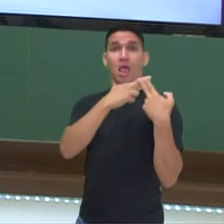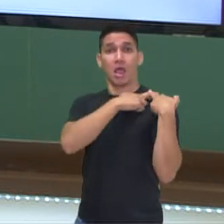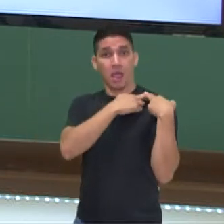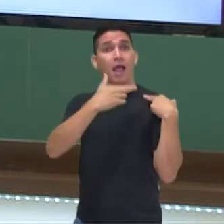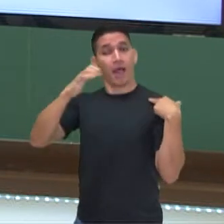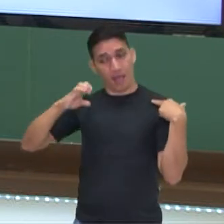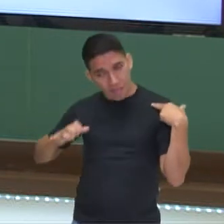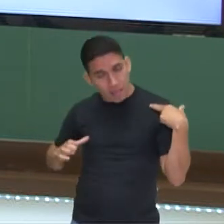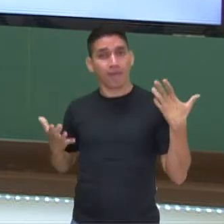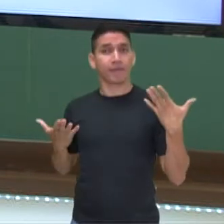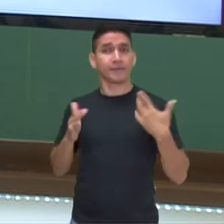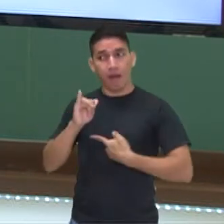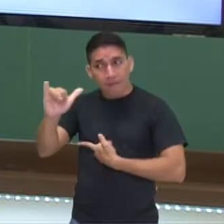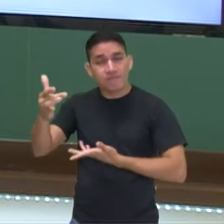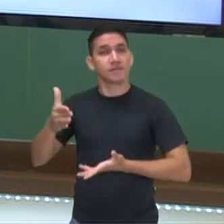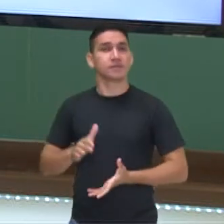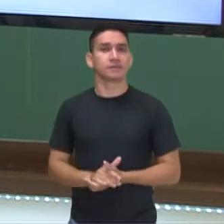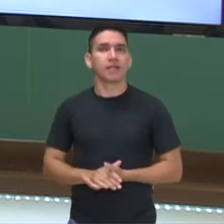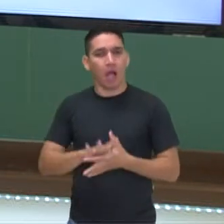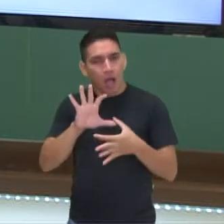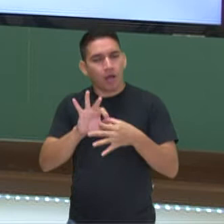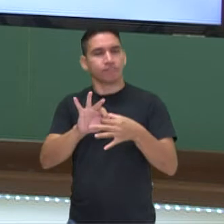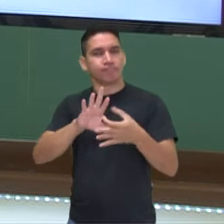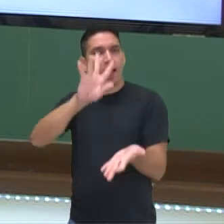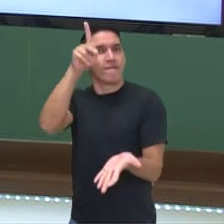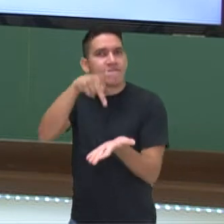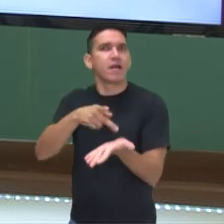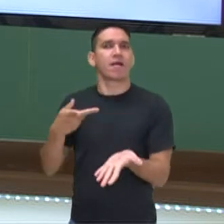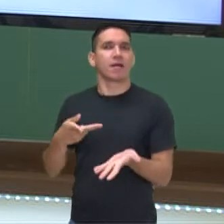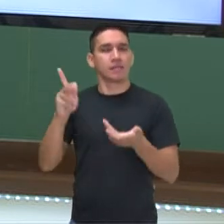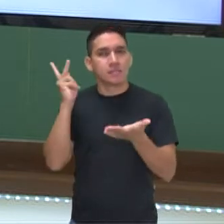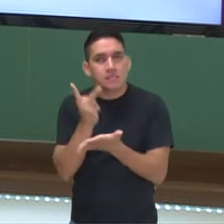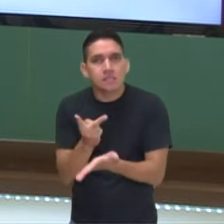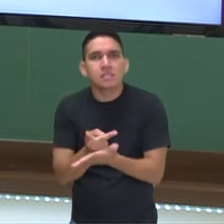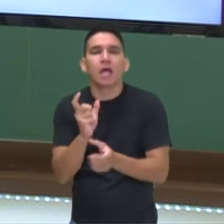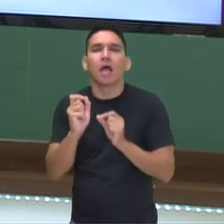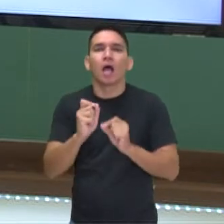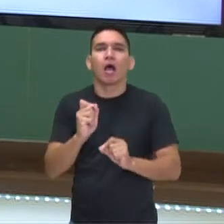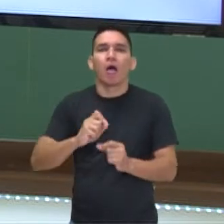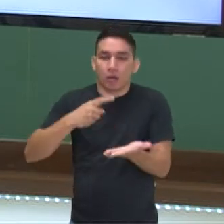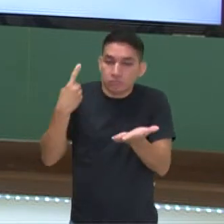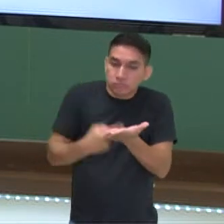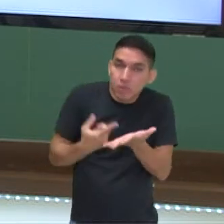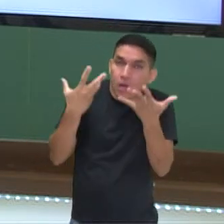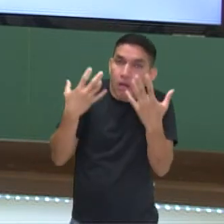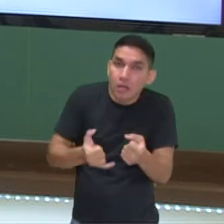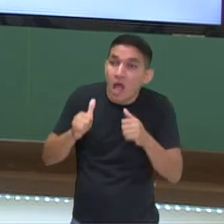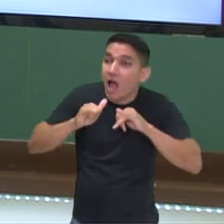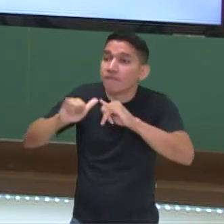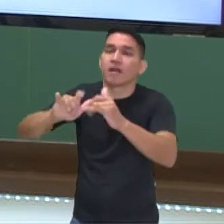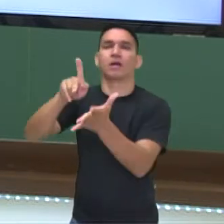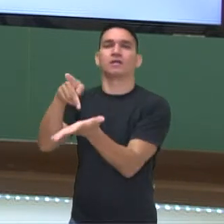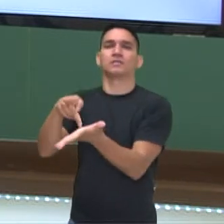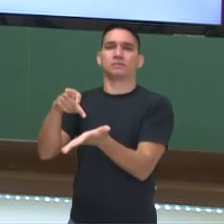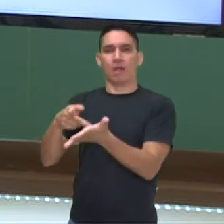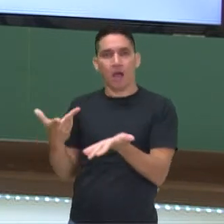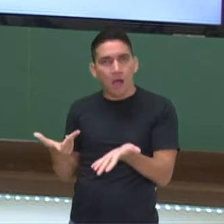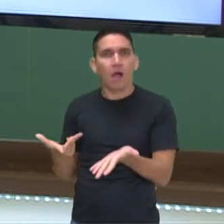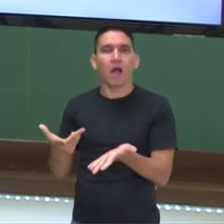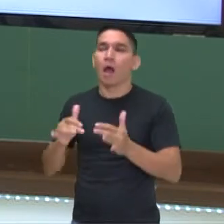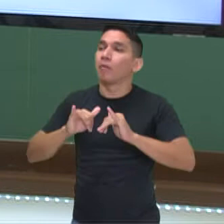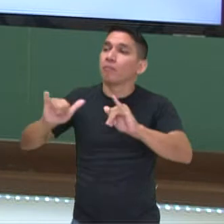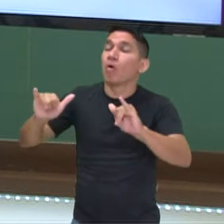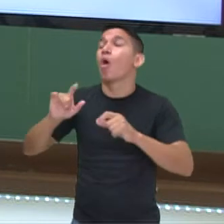ética. O compromisso com a verdade. A gente sempre precisa ter esse compromisso em falar a verdade, né? Em trazer